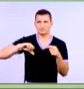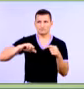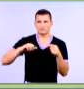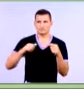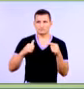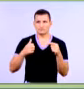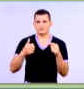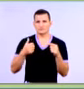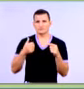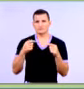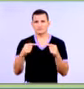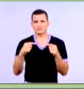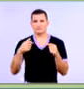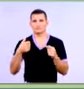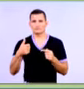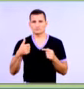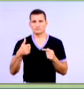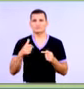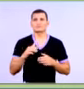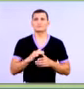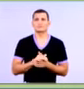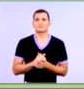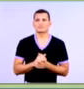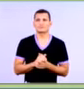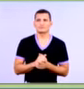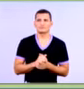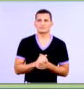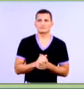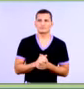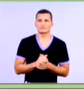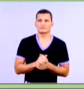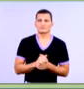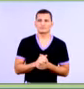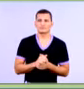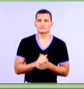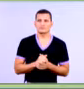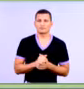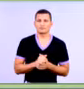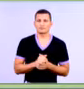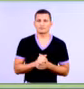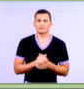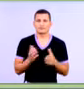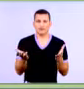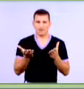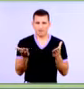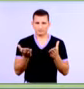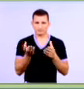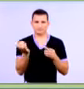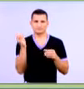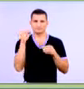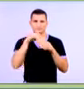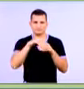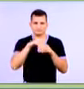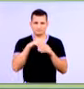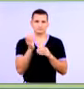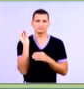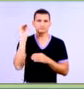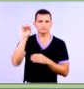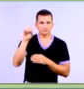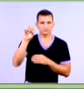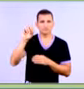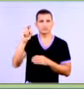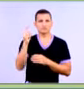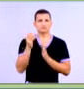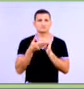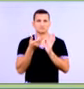disponível, e finaliza a minha lista. Agora, vamos supor que eu vá fazer inserções e remoções.